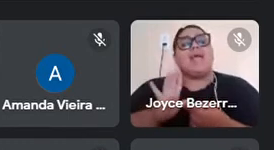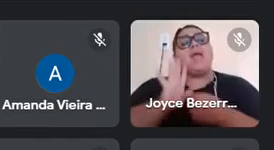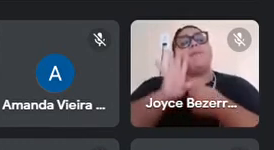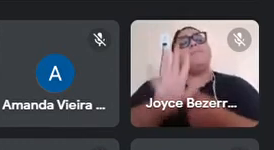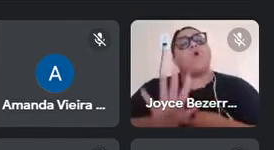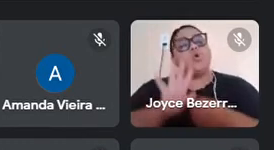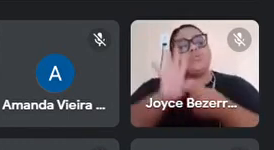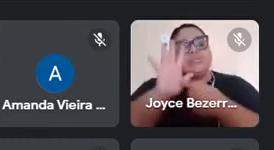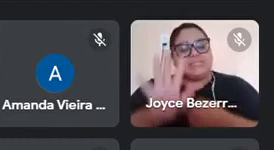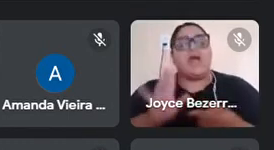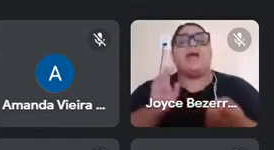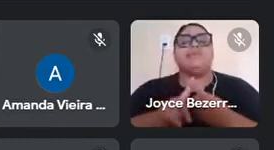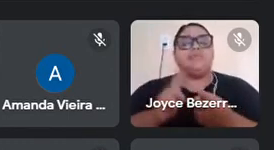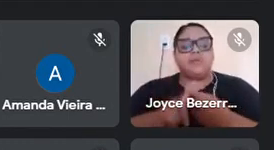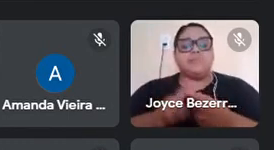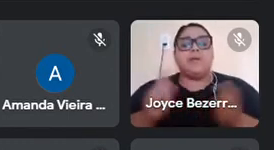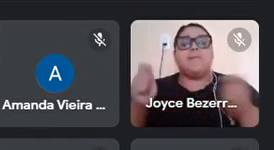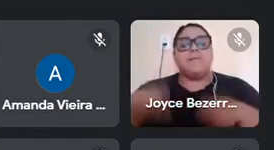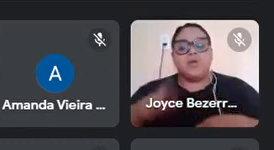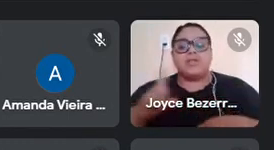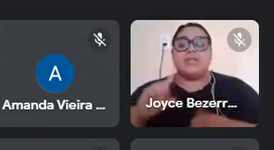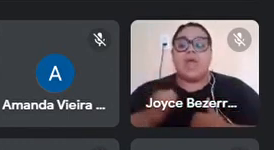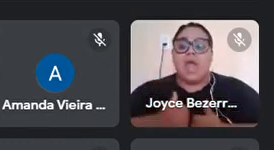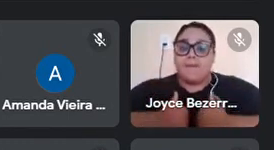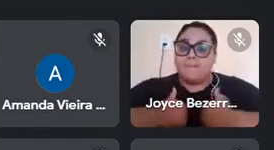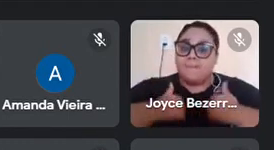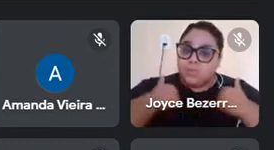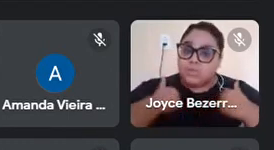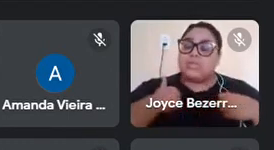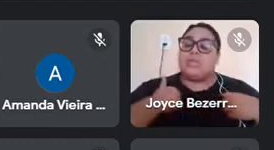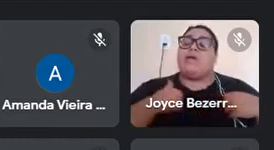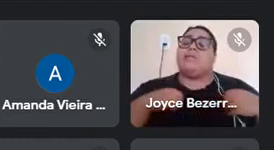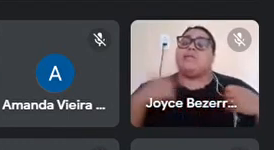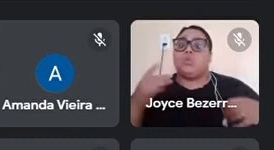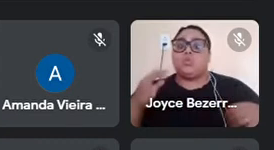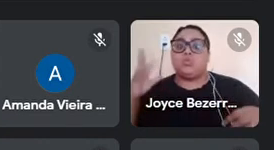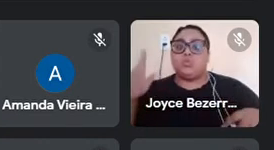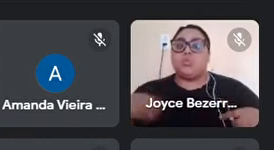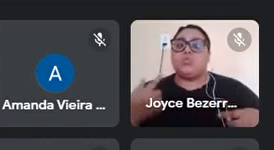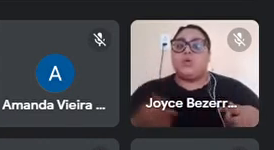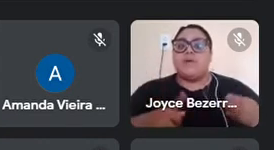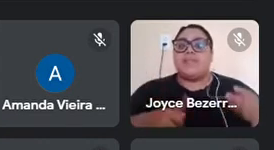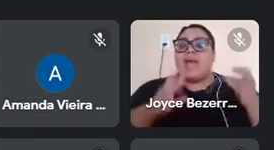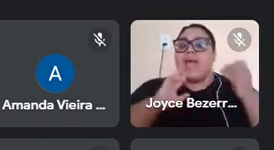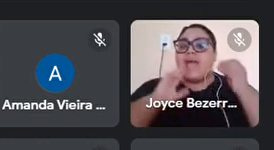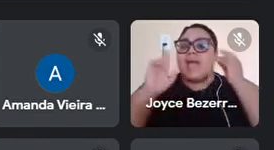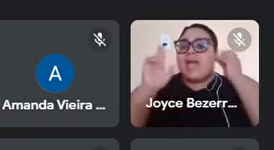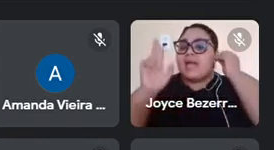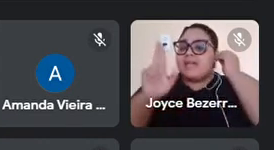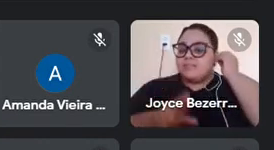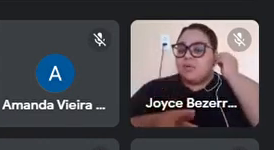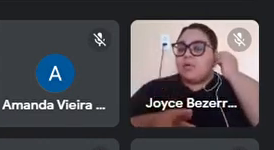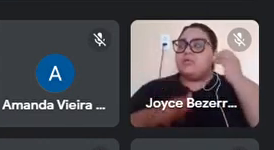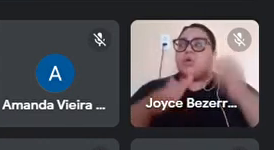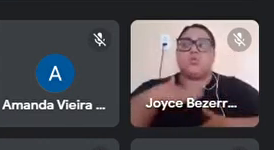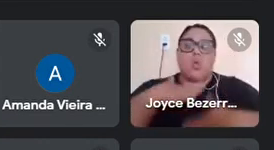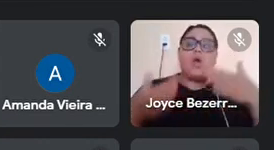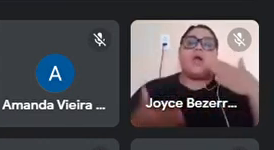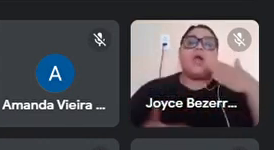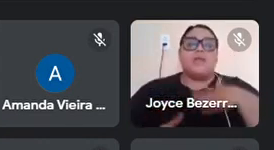desencadear a imunidade adquirida também. Então, tudo isso a gente começa a ter a resposta do organismo para eliminar